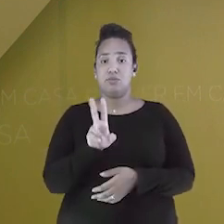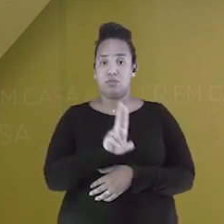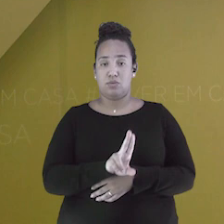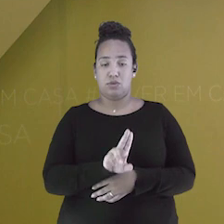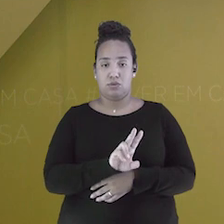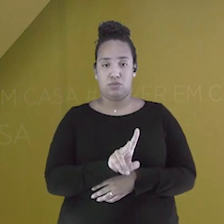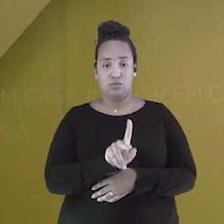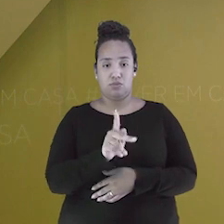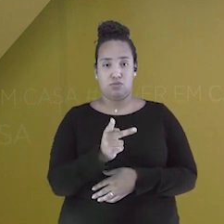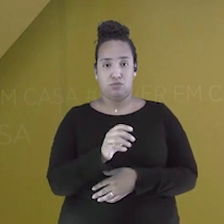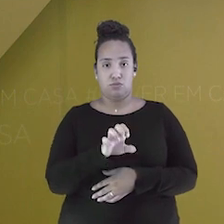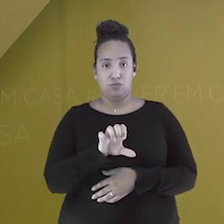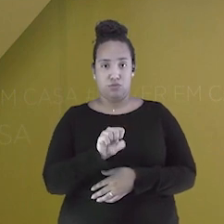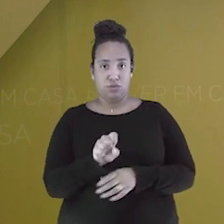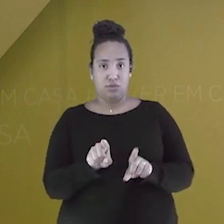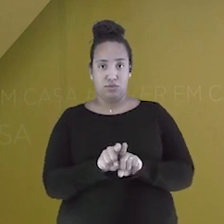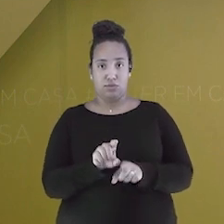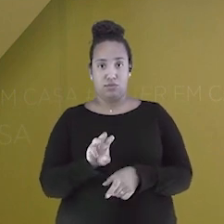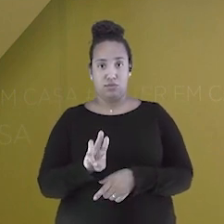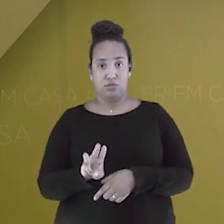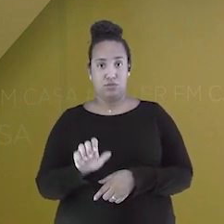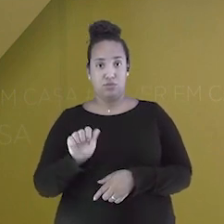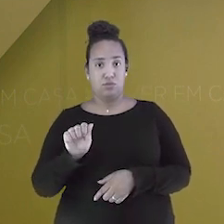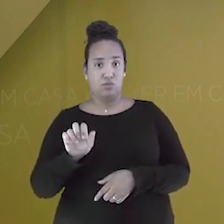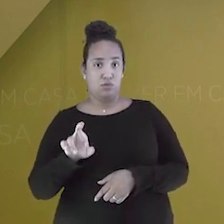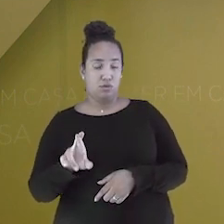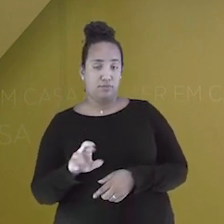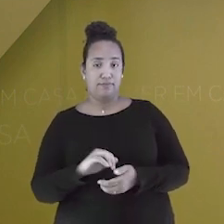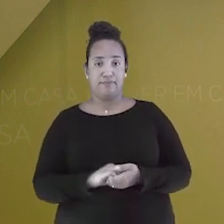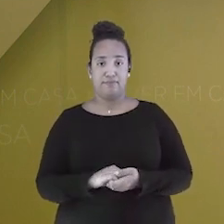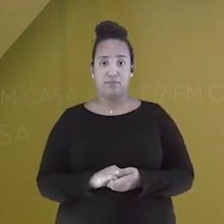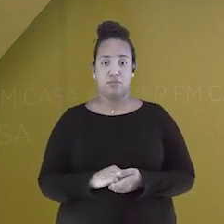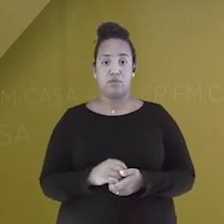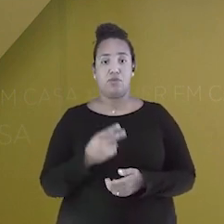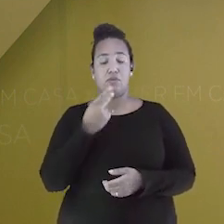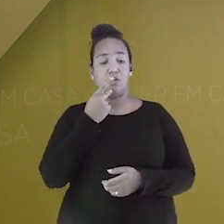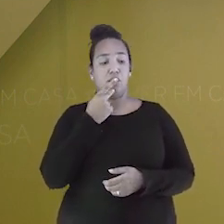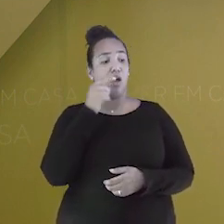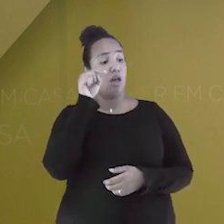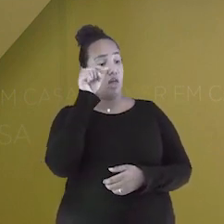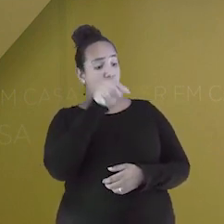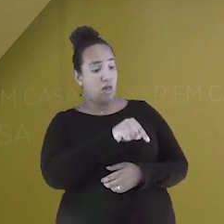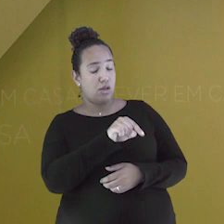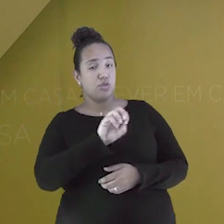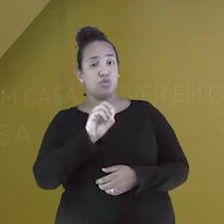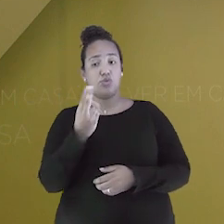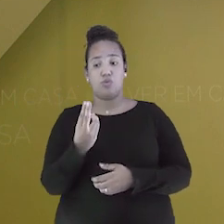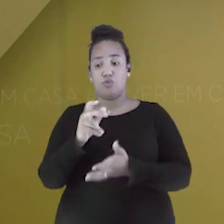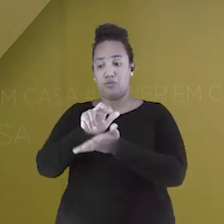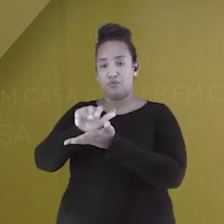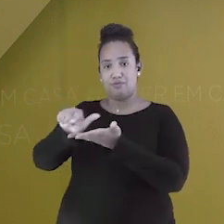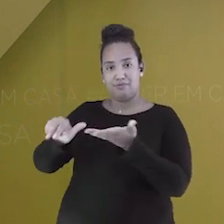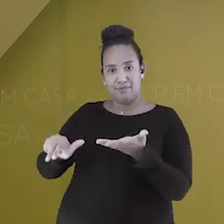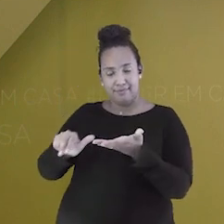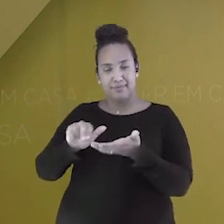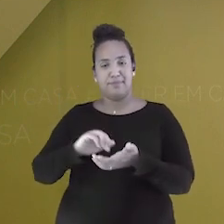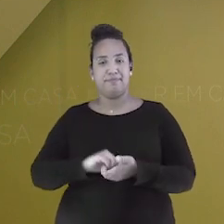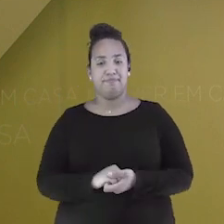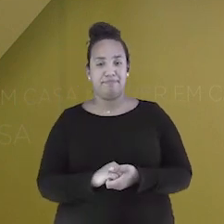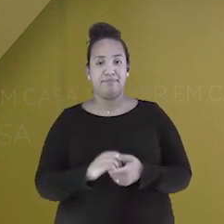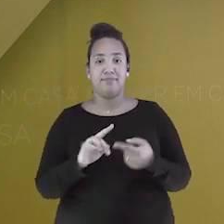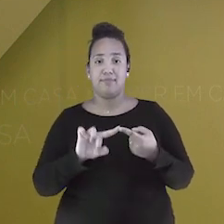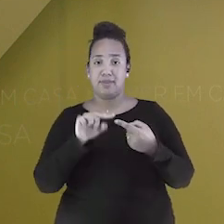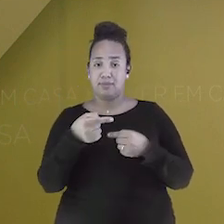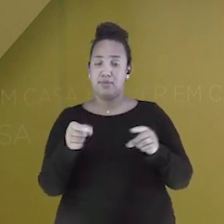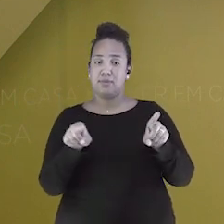repetem a estrutura this is, este é, ou these are, estes são. É claro, em seguida vem o